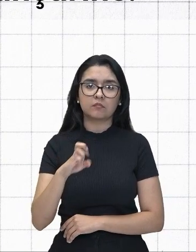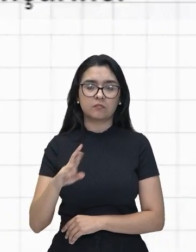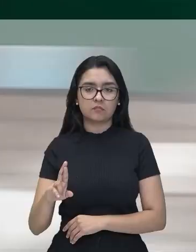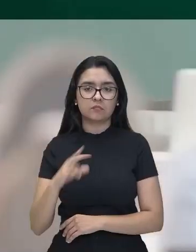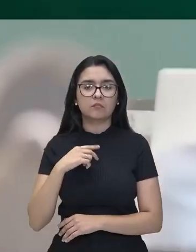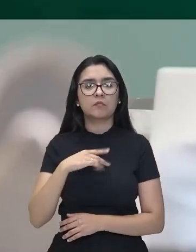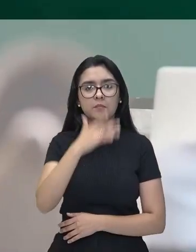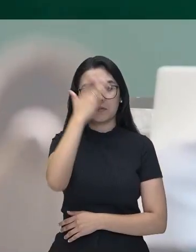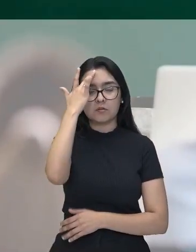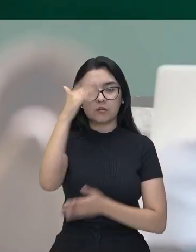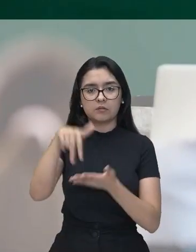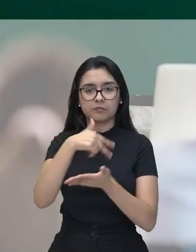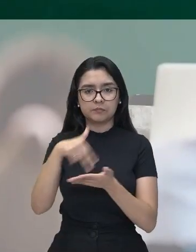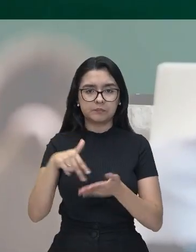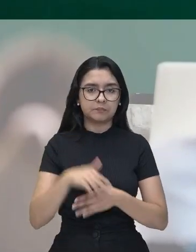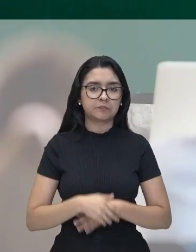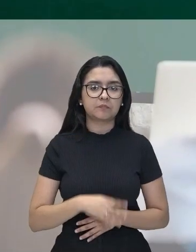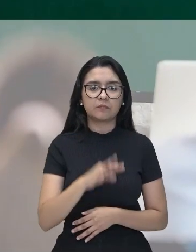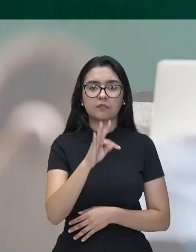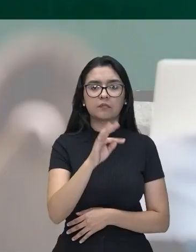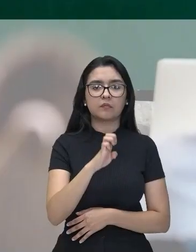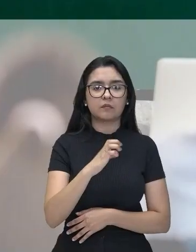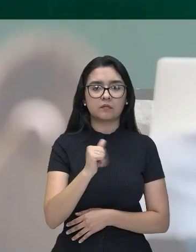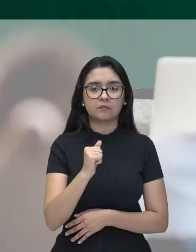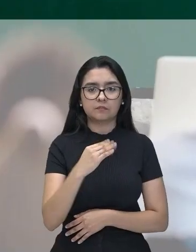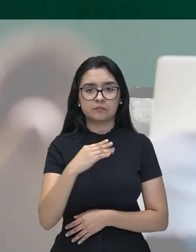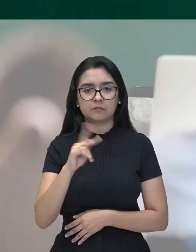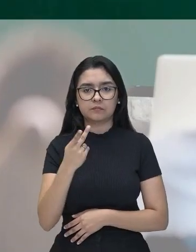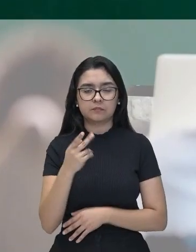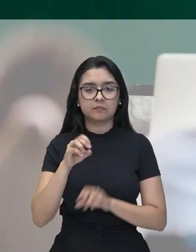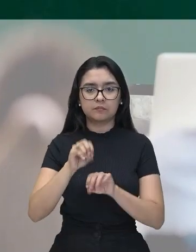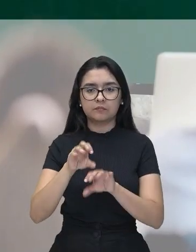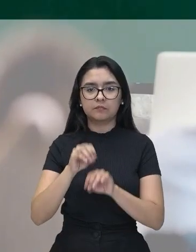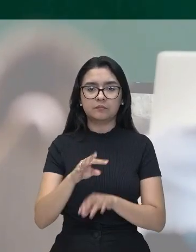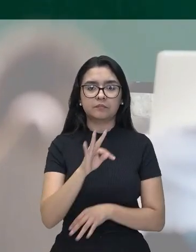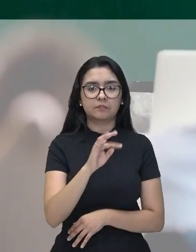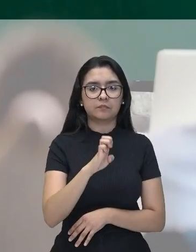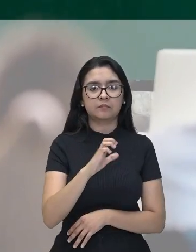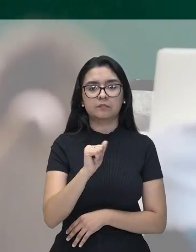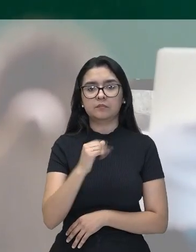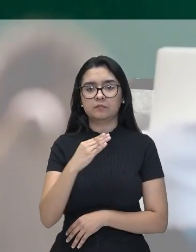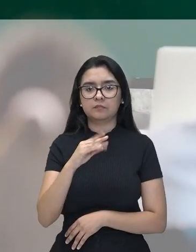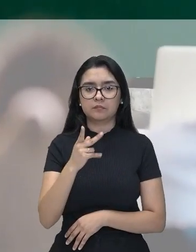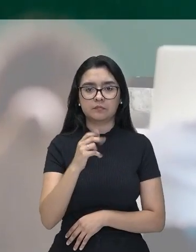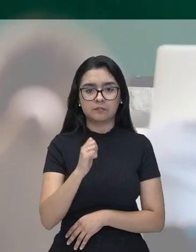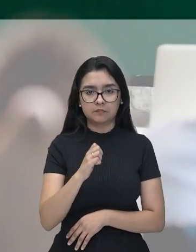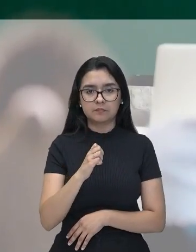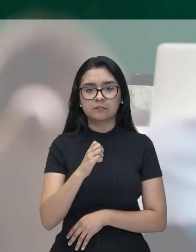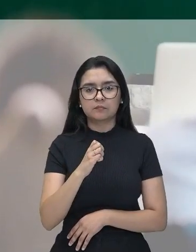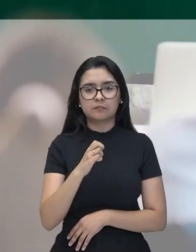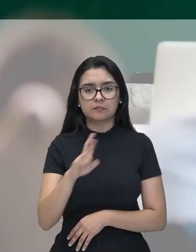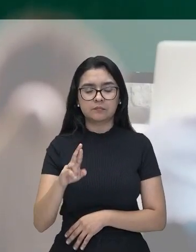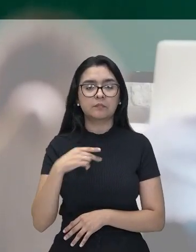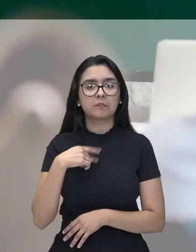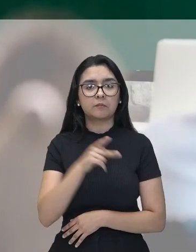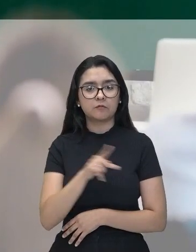dançarino. Teach, ensinar. Teacher,